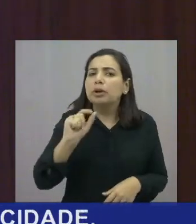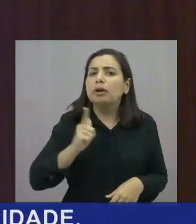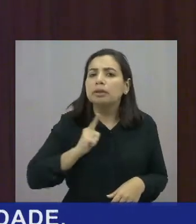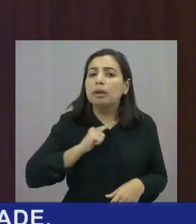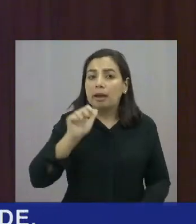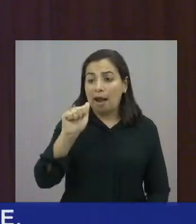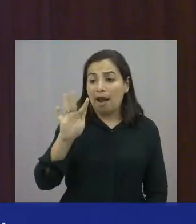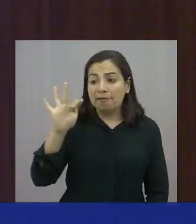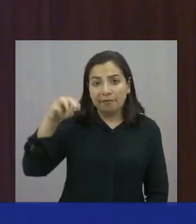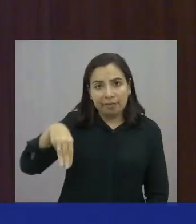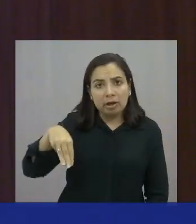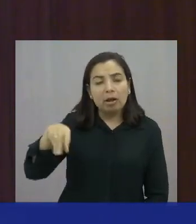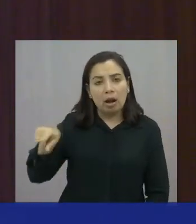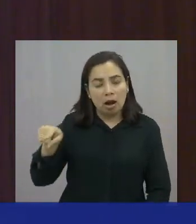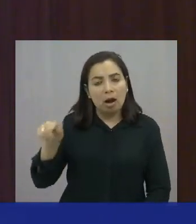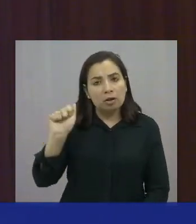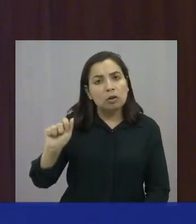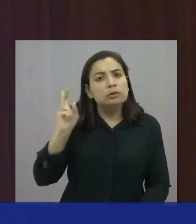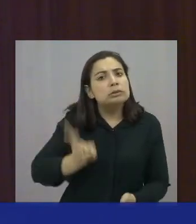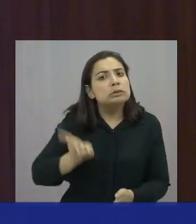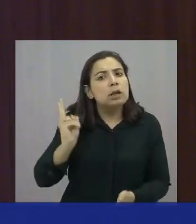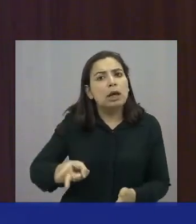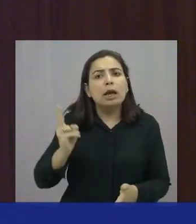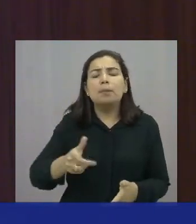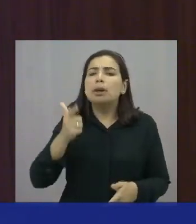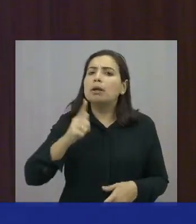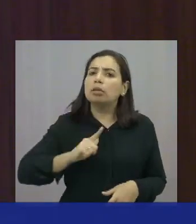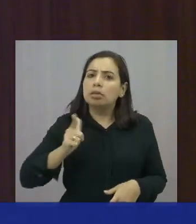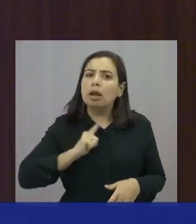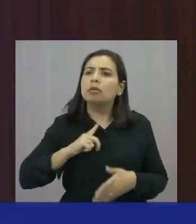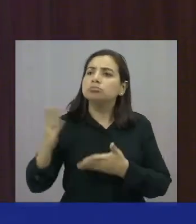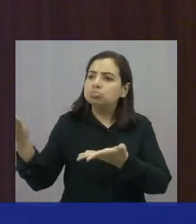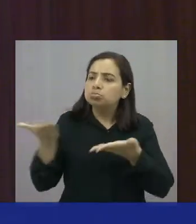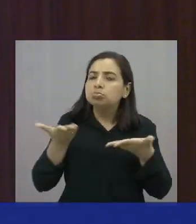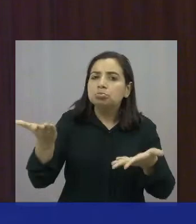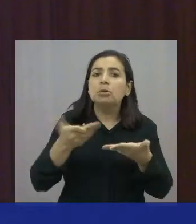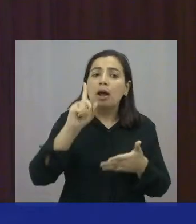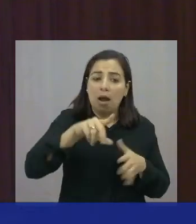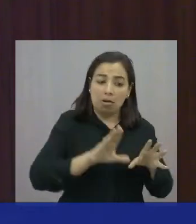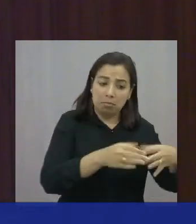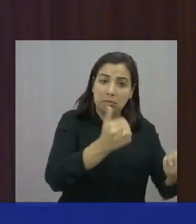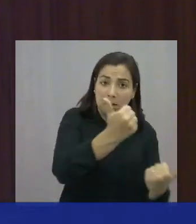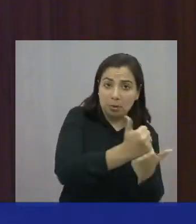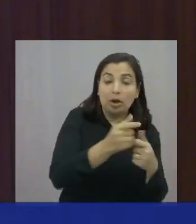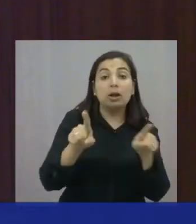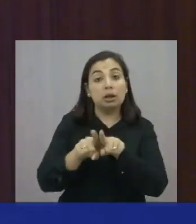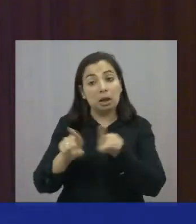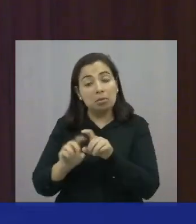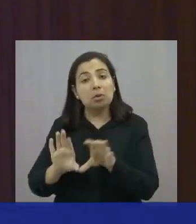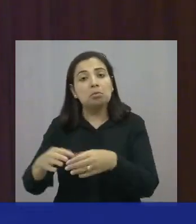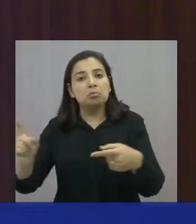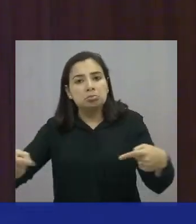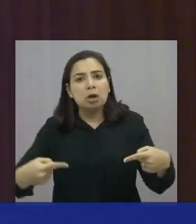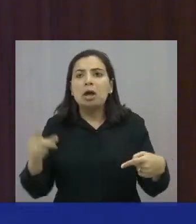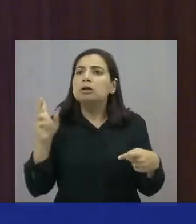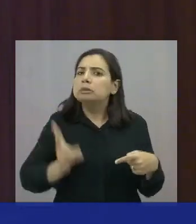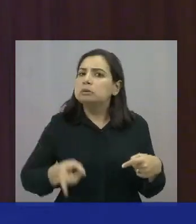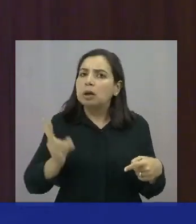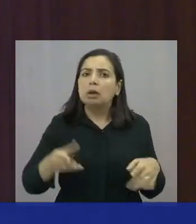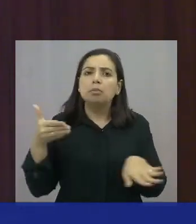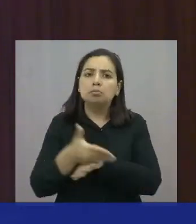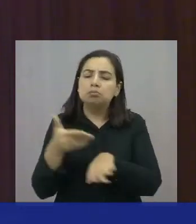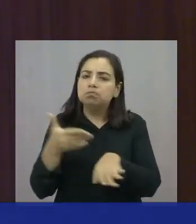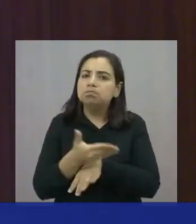bem recebida, tanto pelos vereadores de base do governo, como pelos vereadores de oposição.